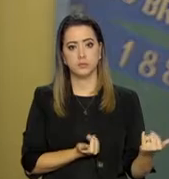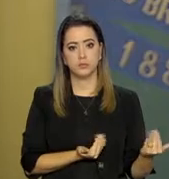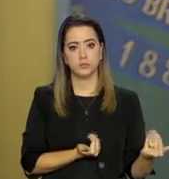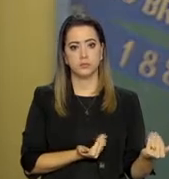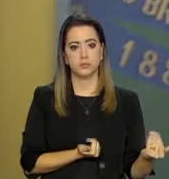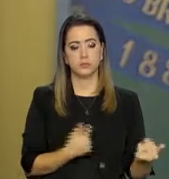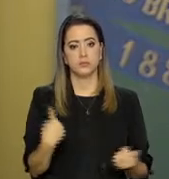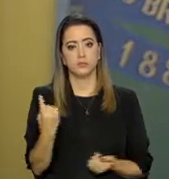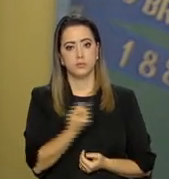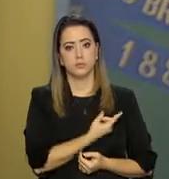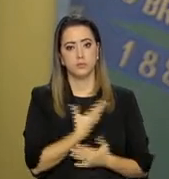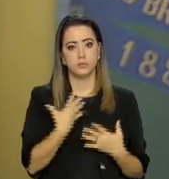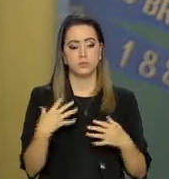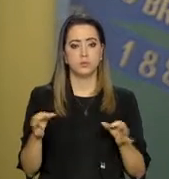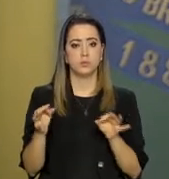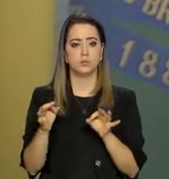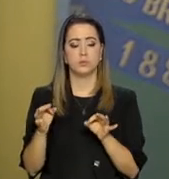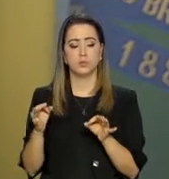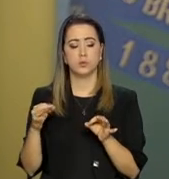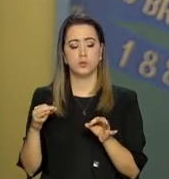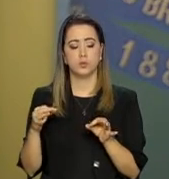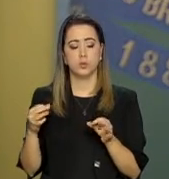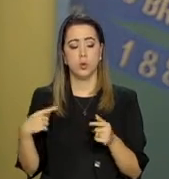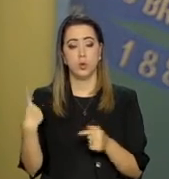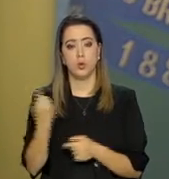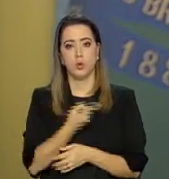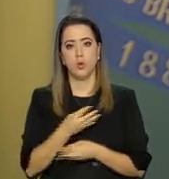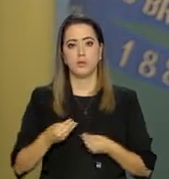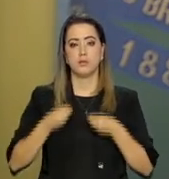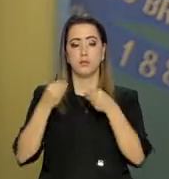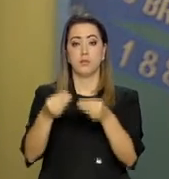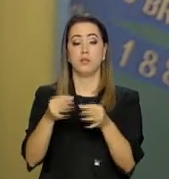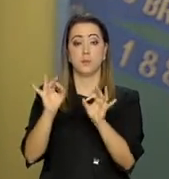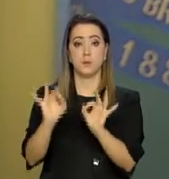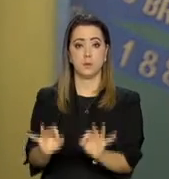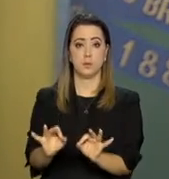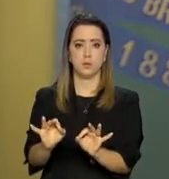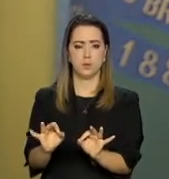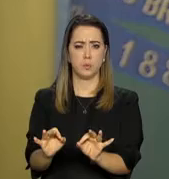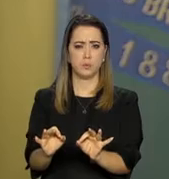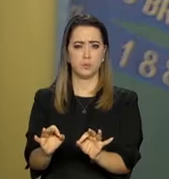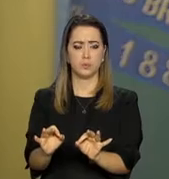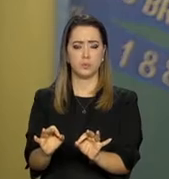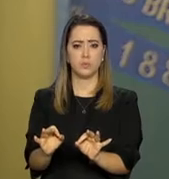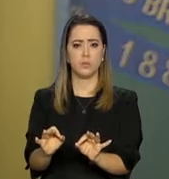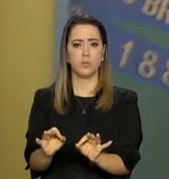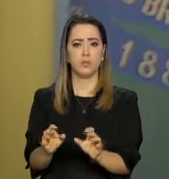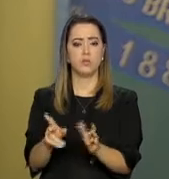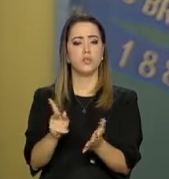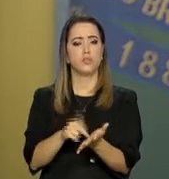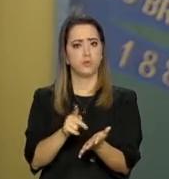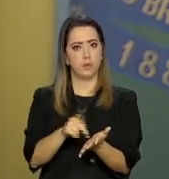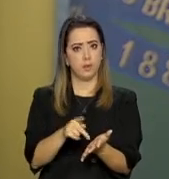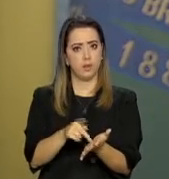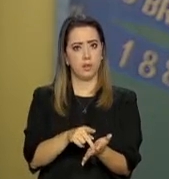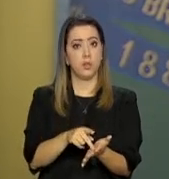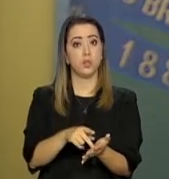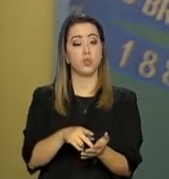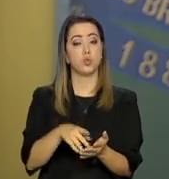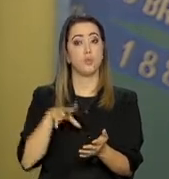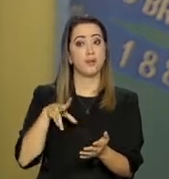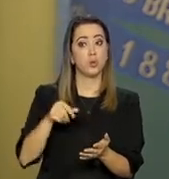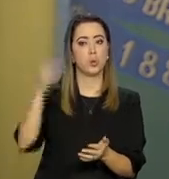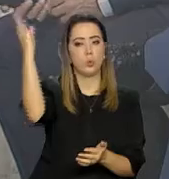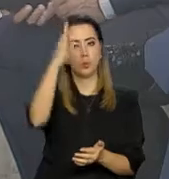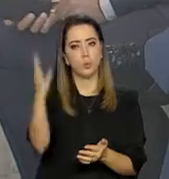Juventude, nós acabamos por assegurar, como ficou dito aqui, uma abordagem verdadeiramente nacional